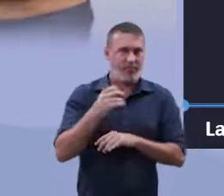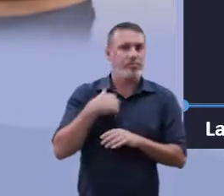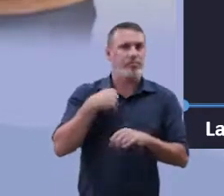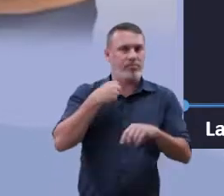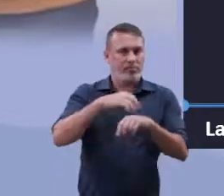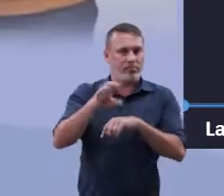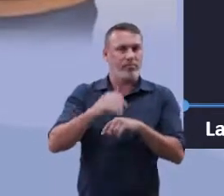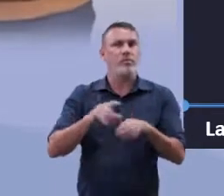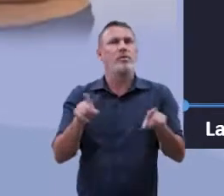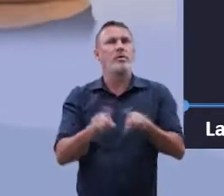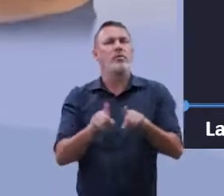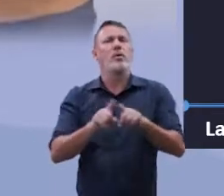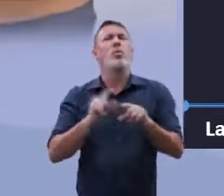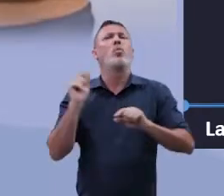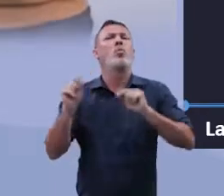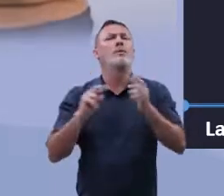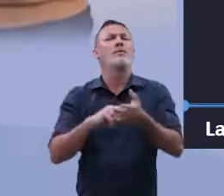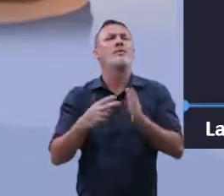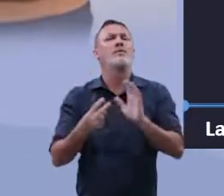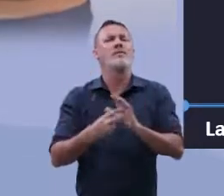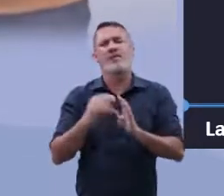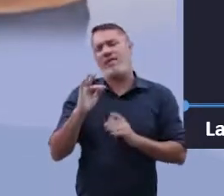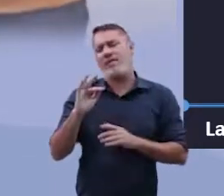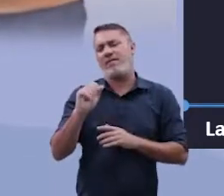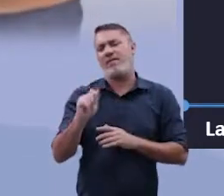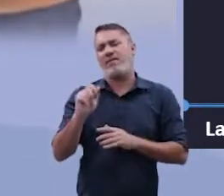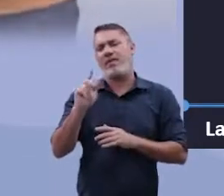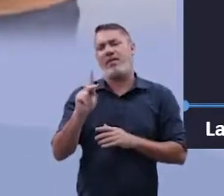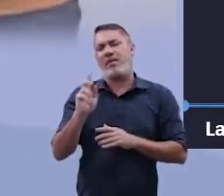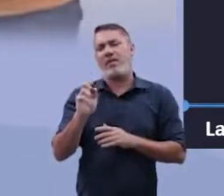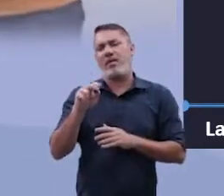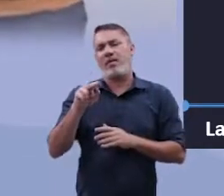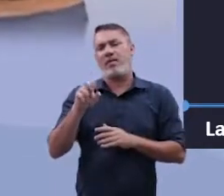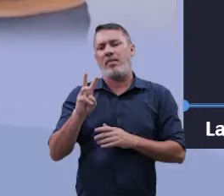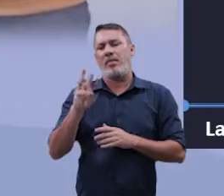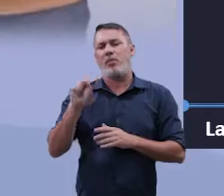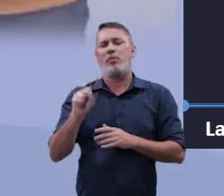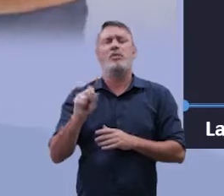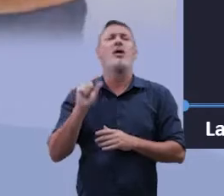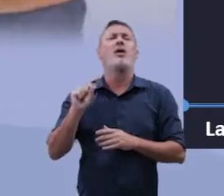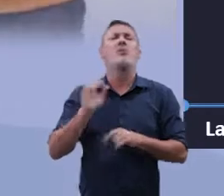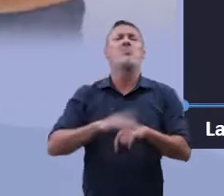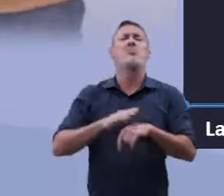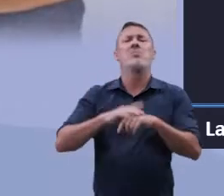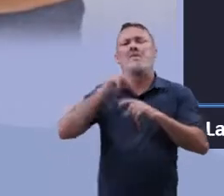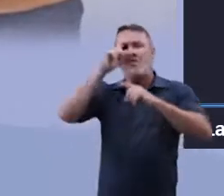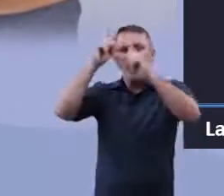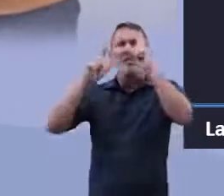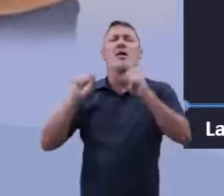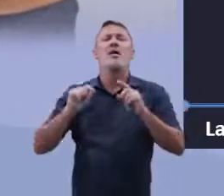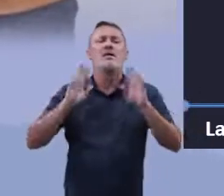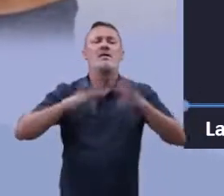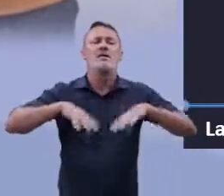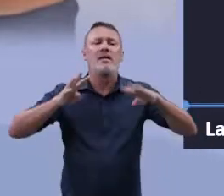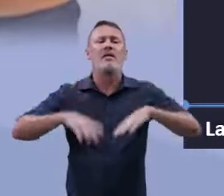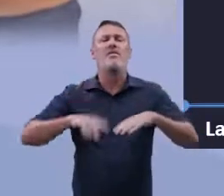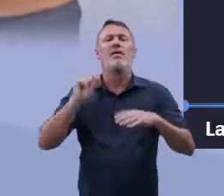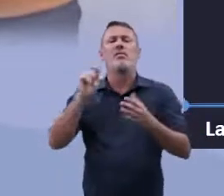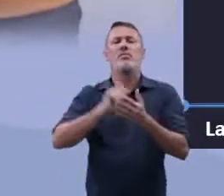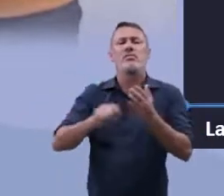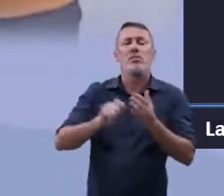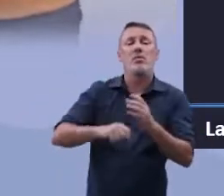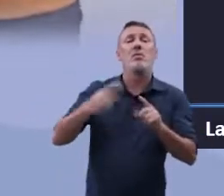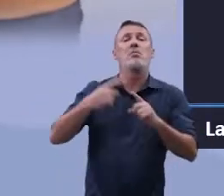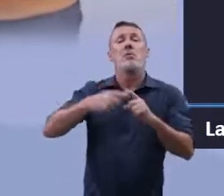um pouquinho para vocês o que se trata da fake news, o aspecto, quem é que fornece, quem é que escreve e o porquê